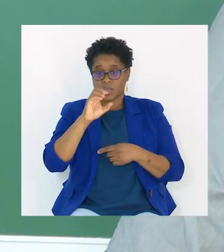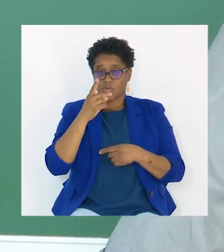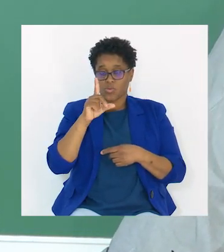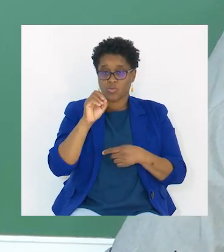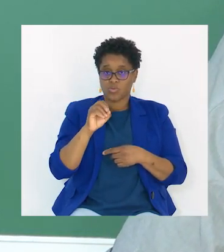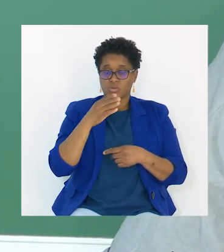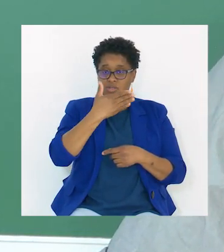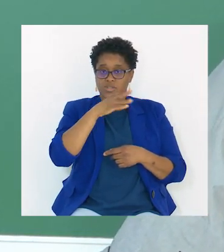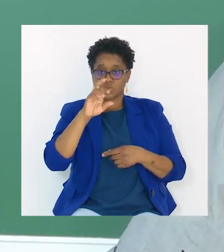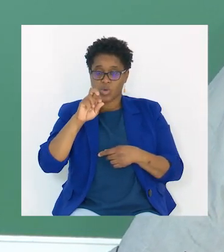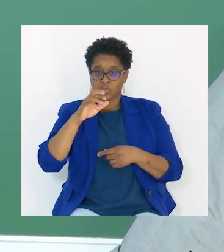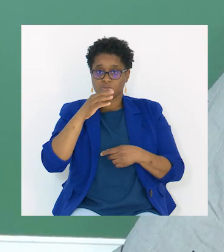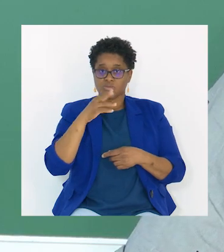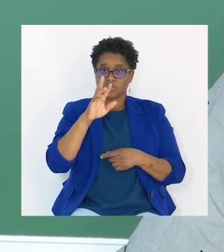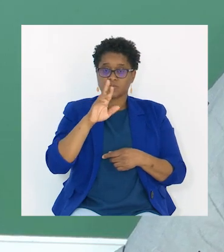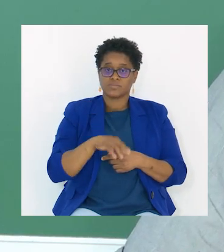século 18.